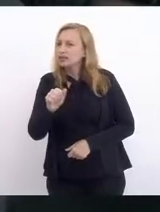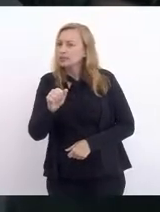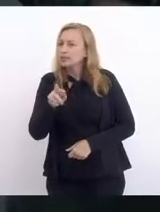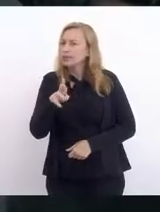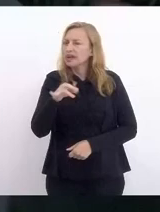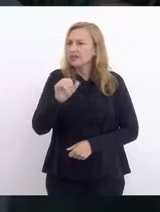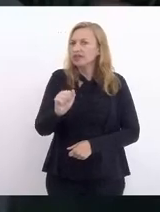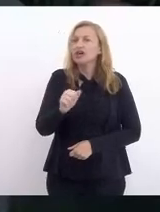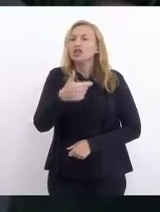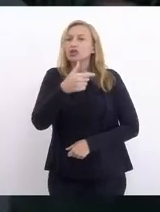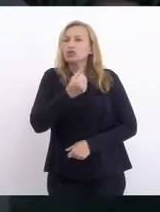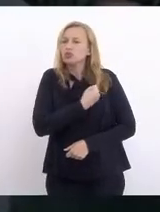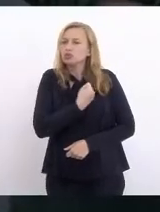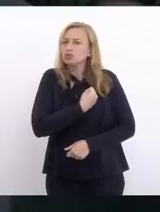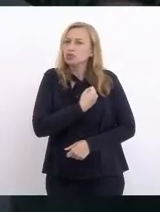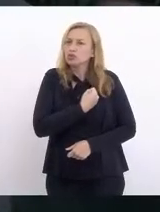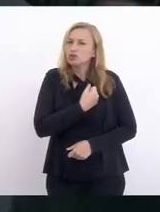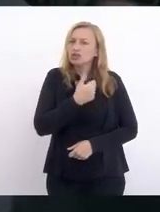nº